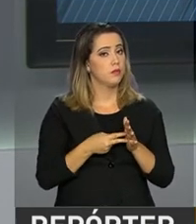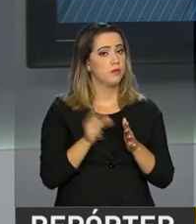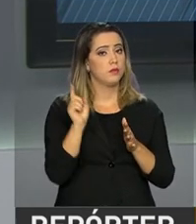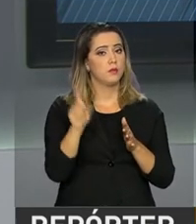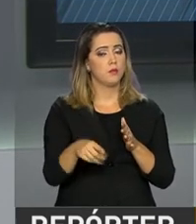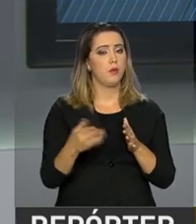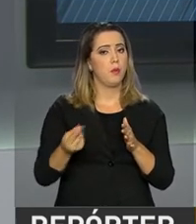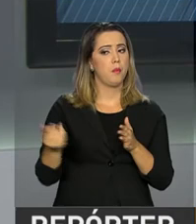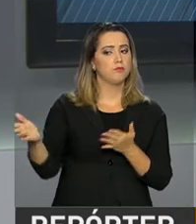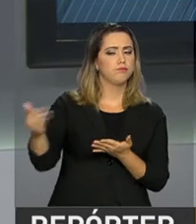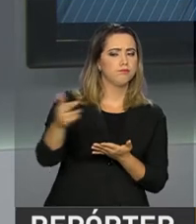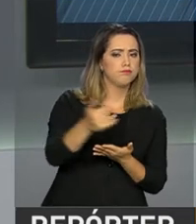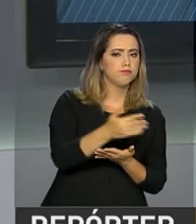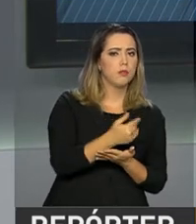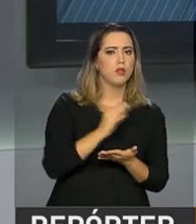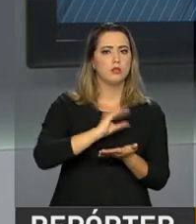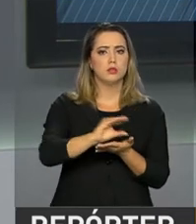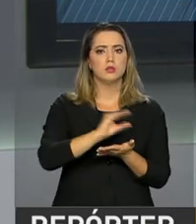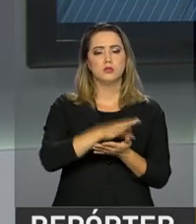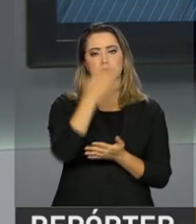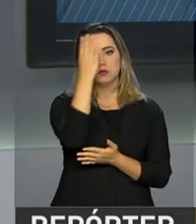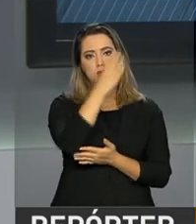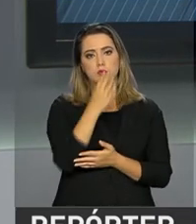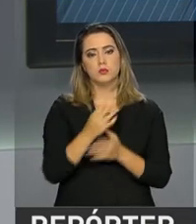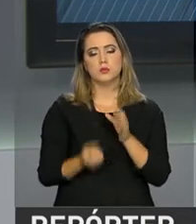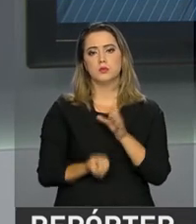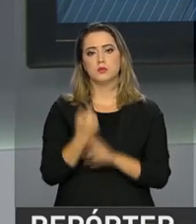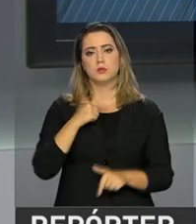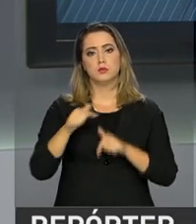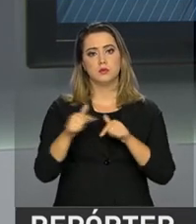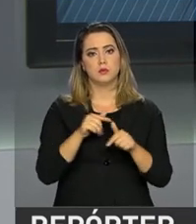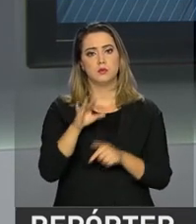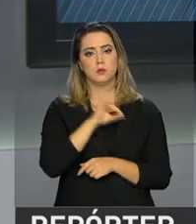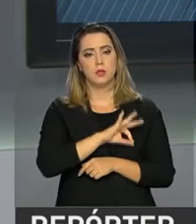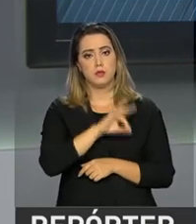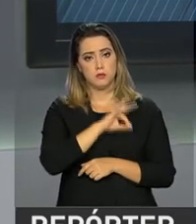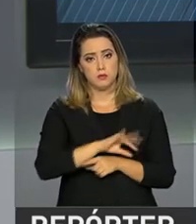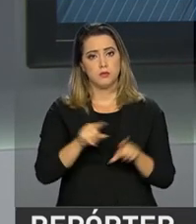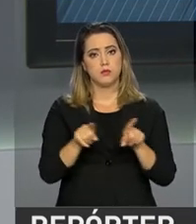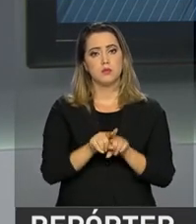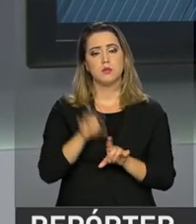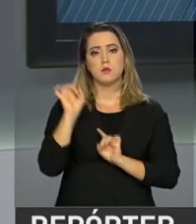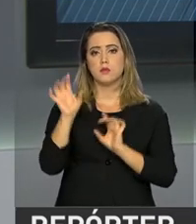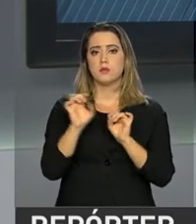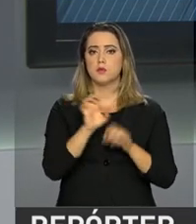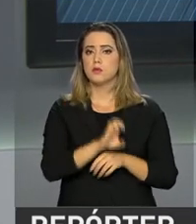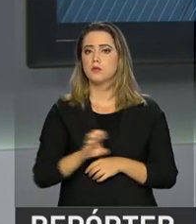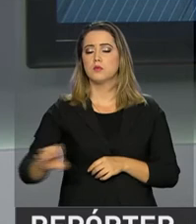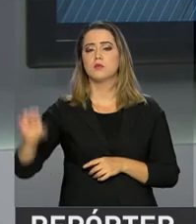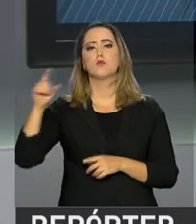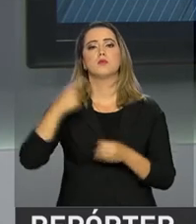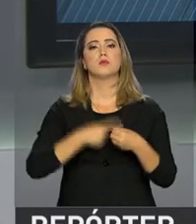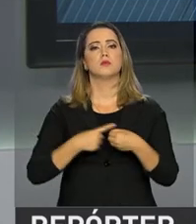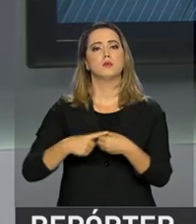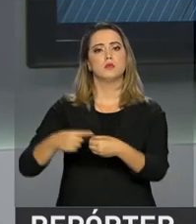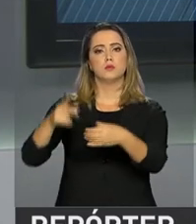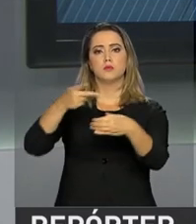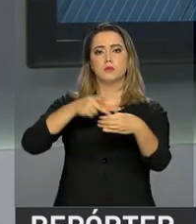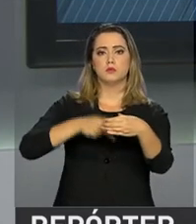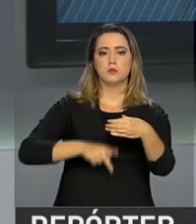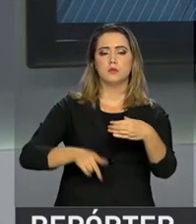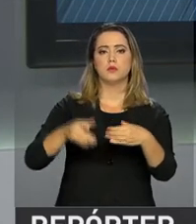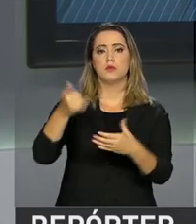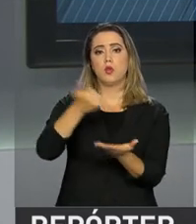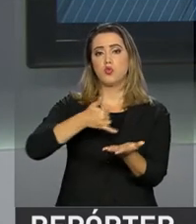que mais dinheiro vai ser investido no brasil e gerar emprego e renda especialmente nos estados e municípios em que a exploração de